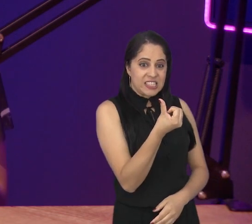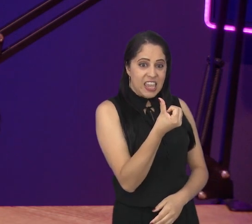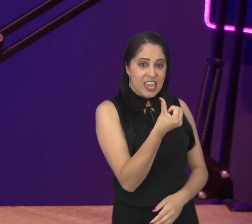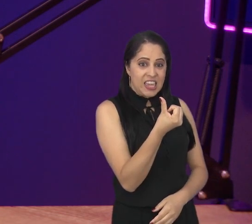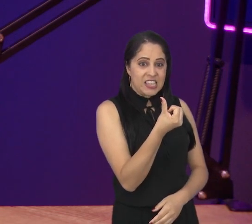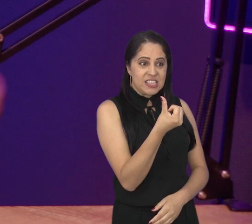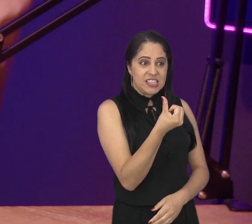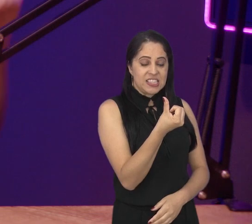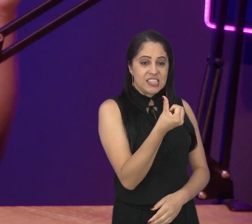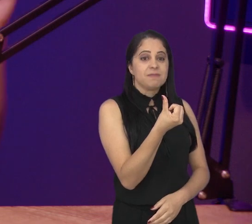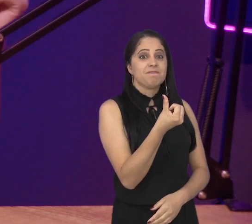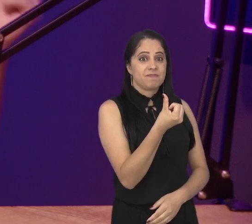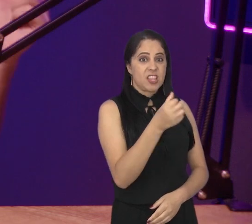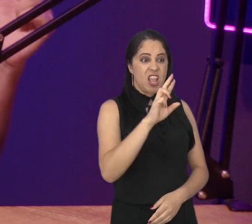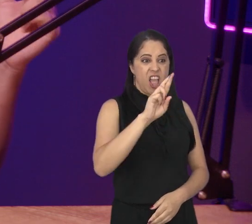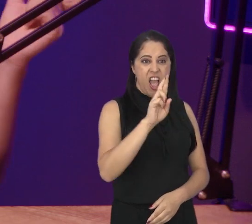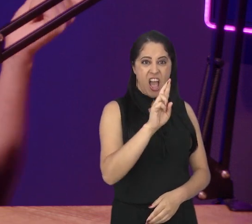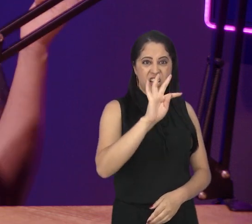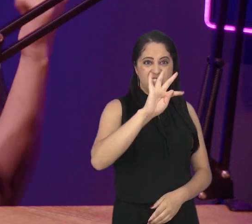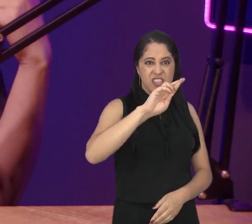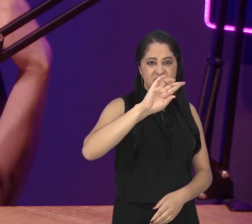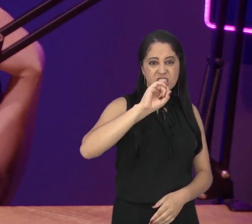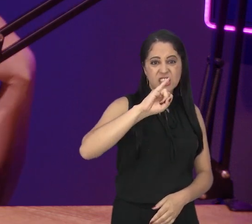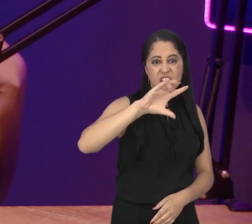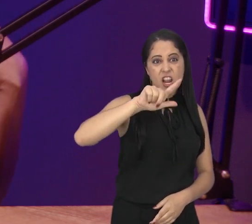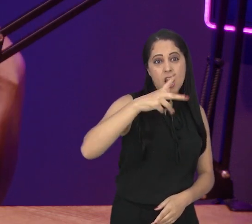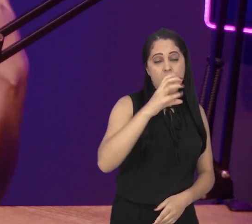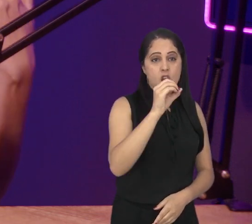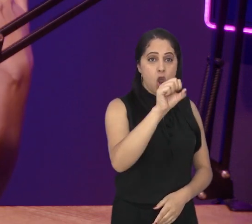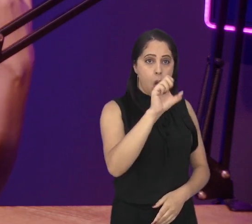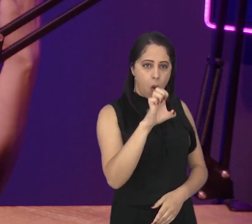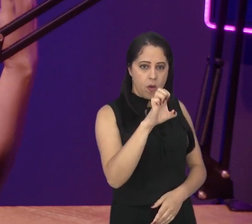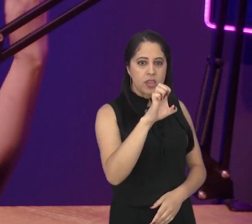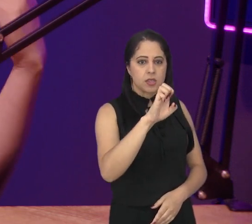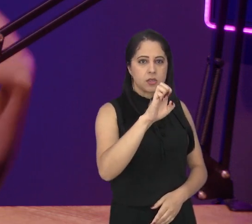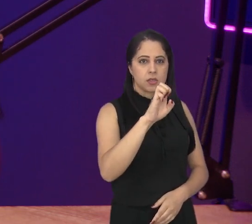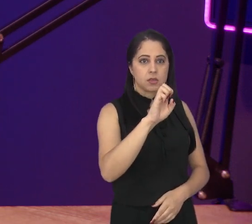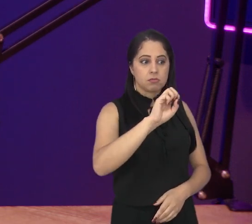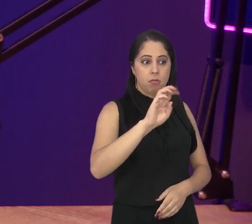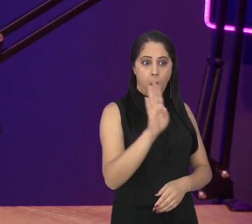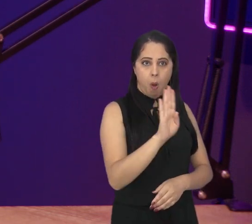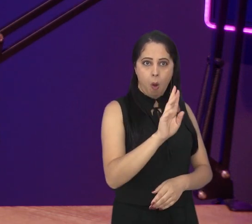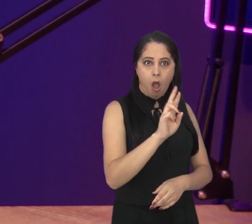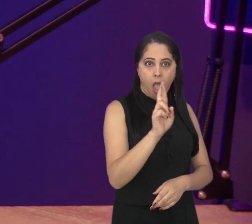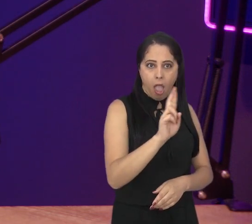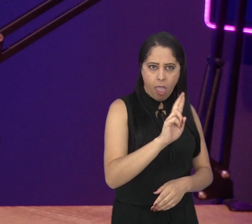em investimentos. O won é a moeda deles, mas aí se a gente for converter, dá cerca de 25